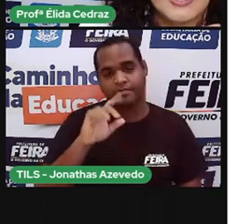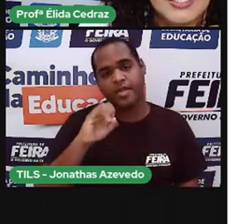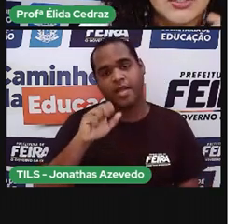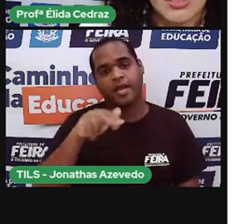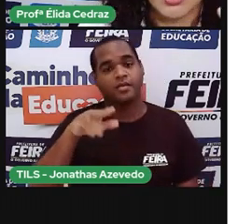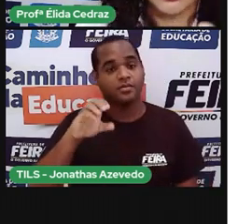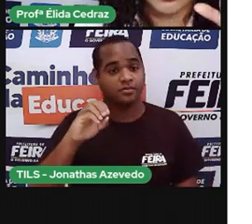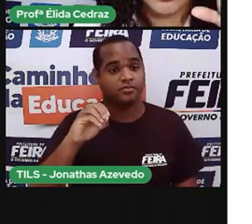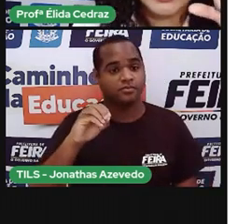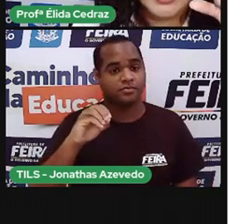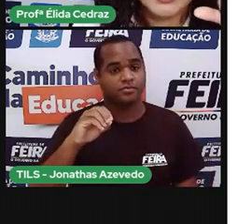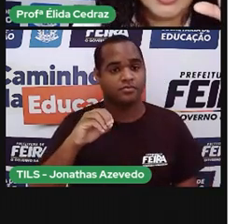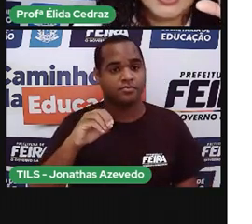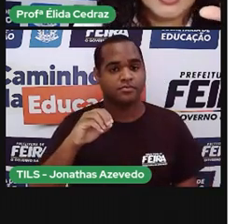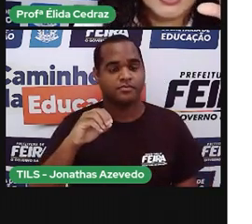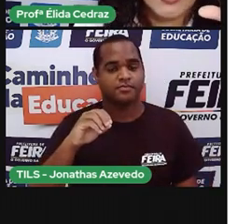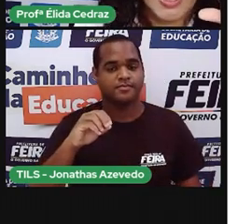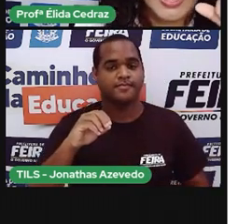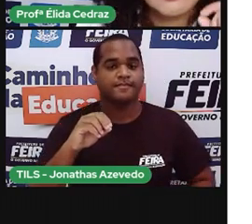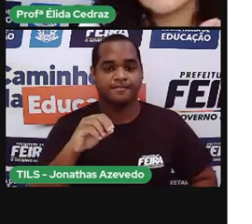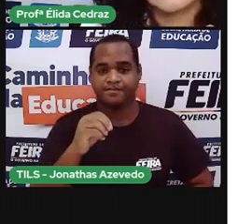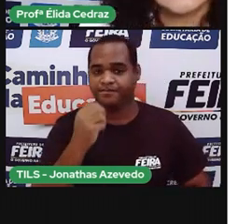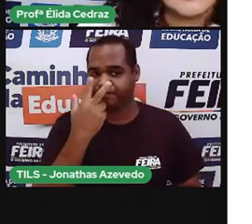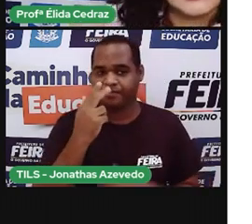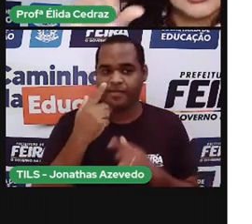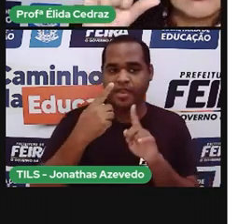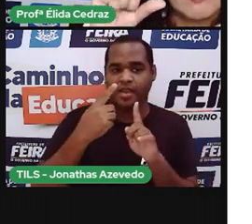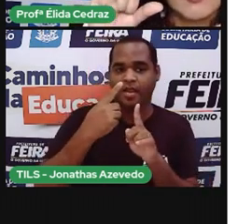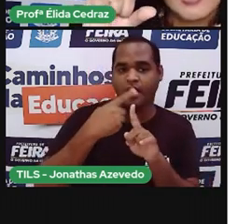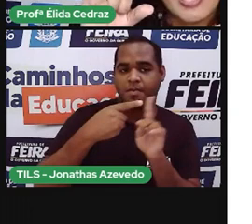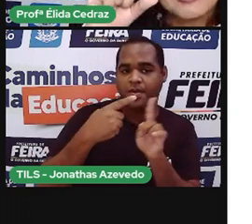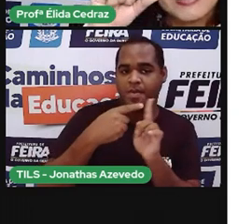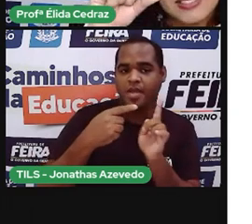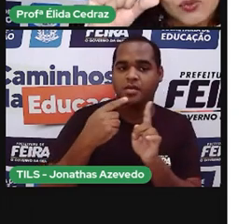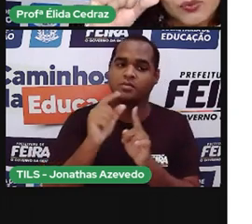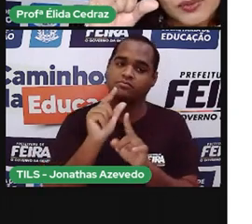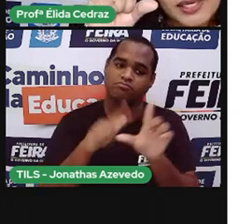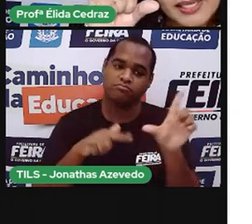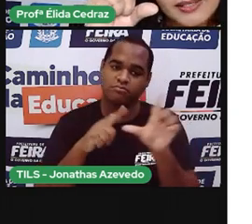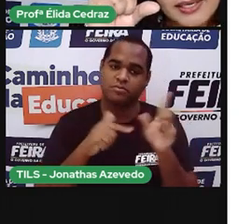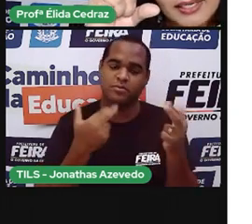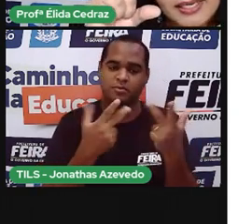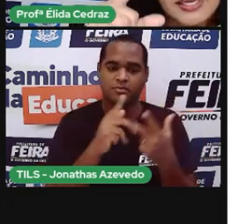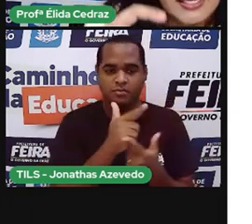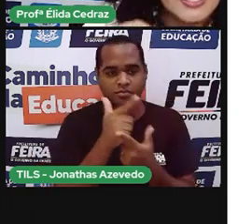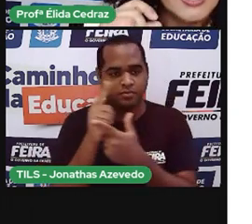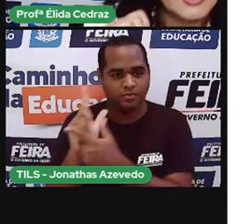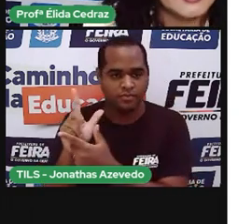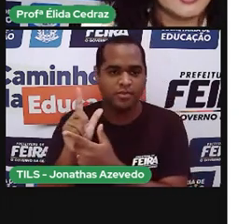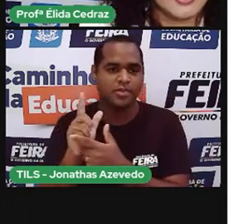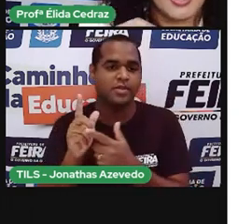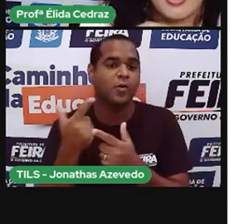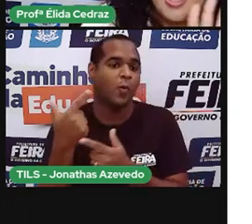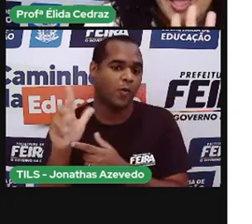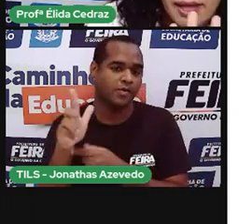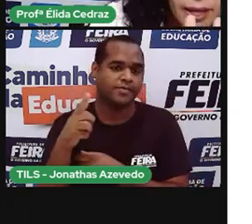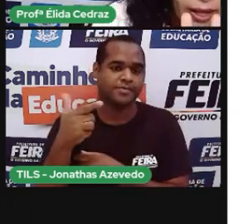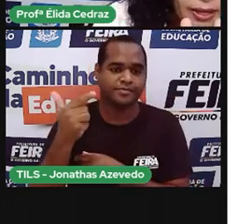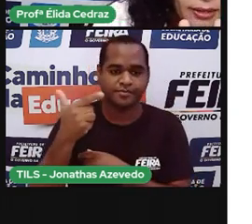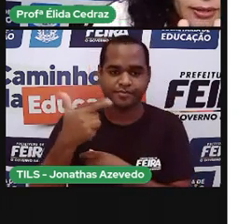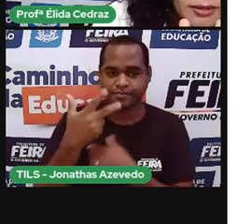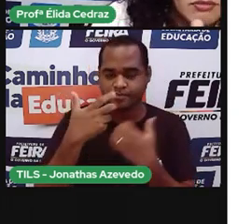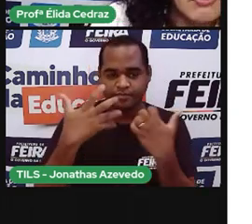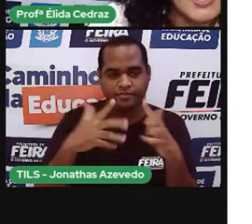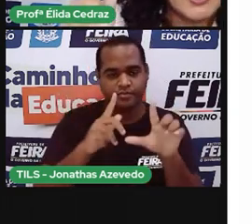Piano. Isso, ó. Duas letrinhas iguais e a gente vai olhar a segunda letrinha. E a letrinha